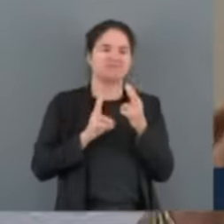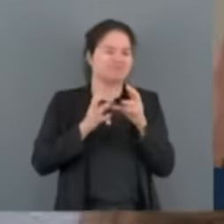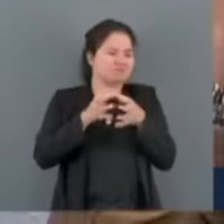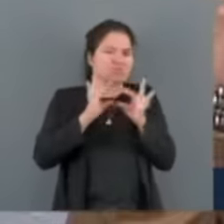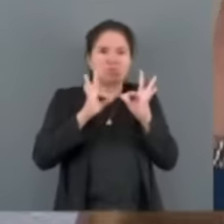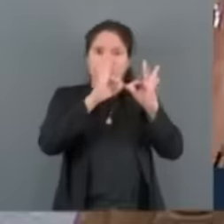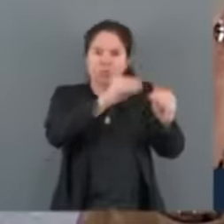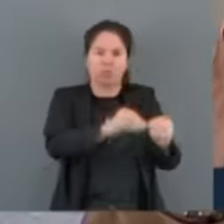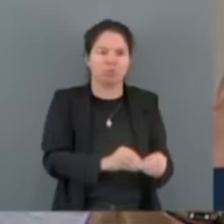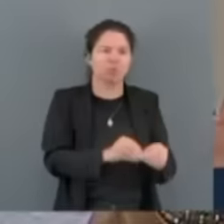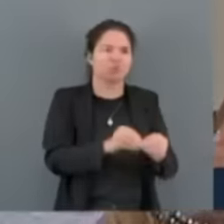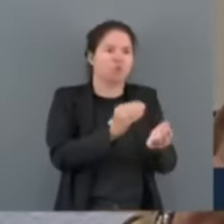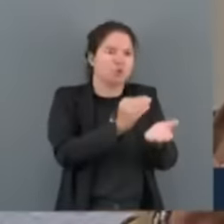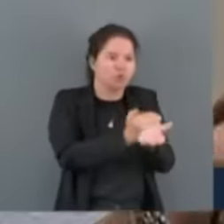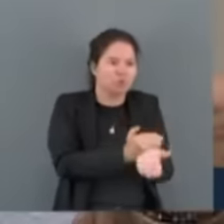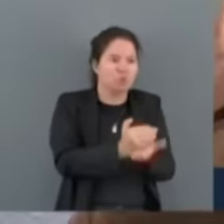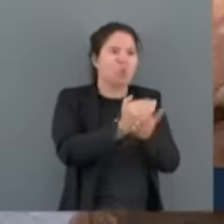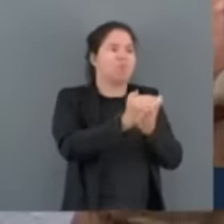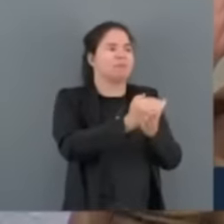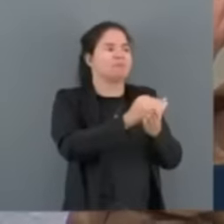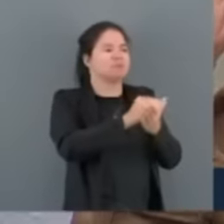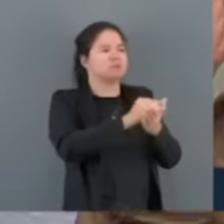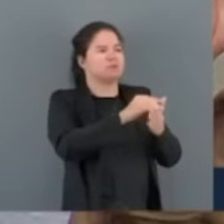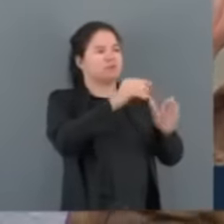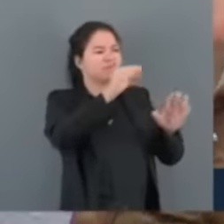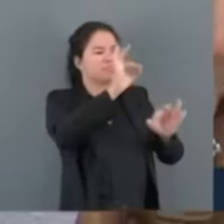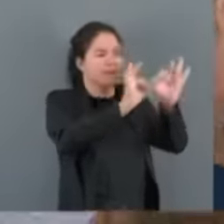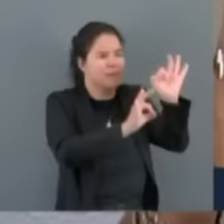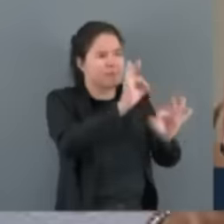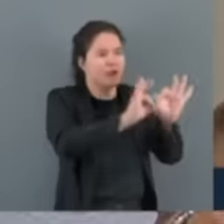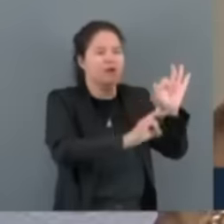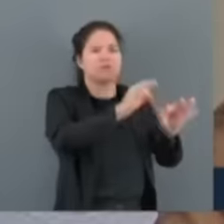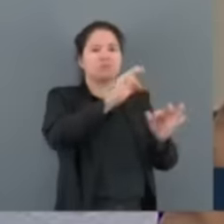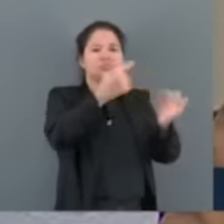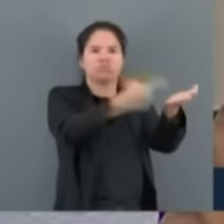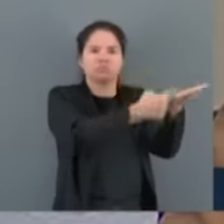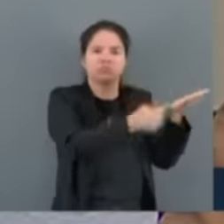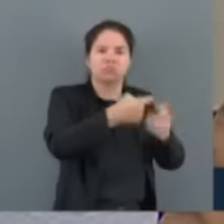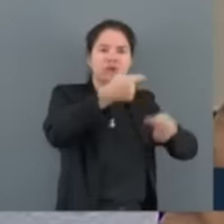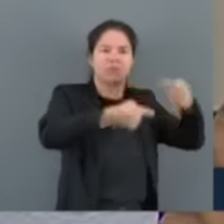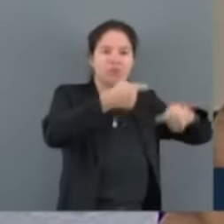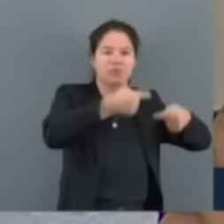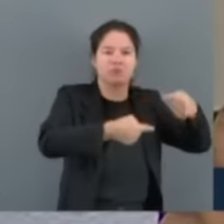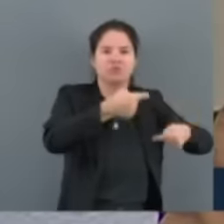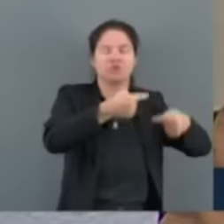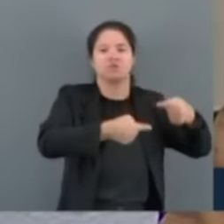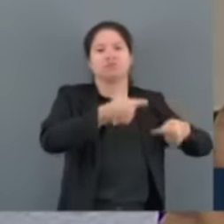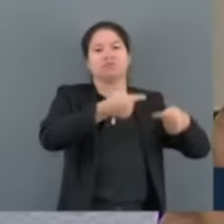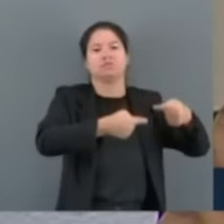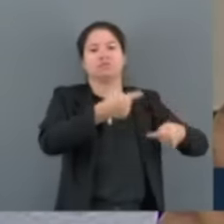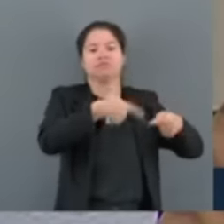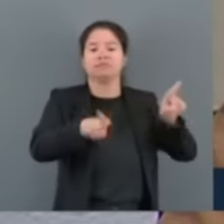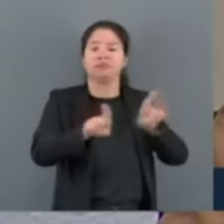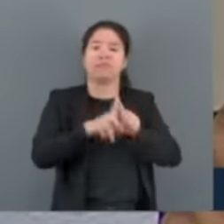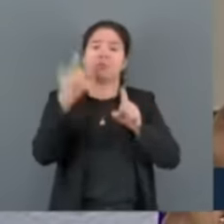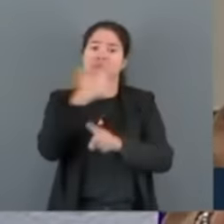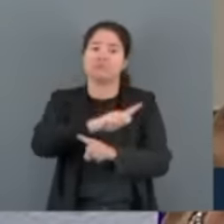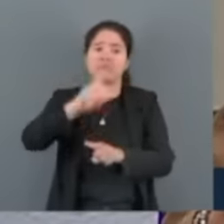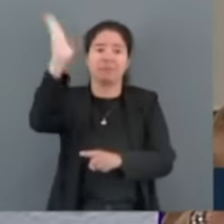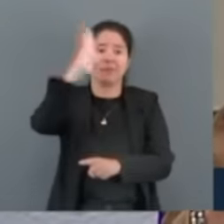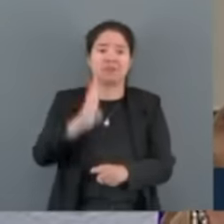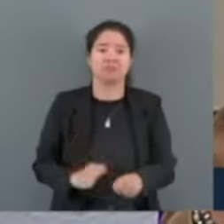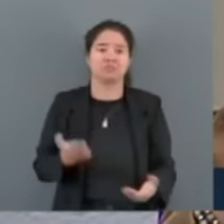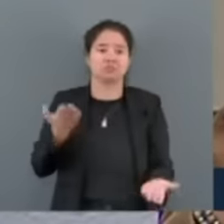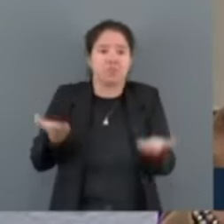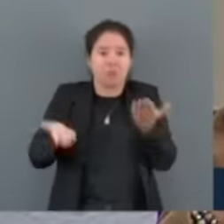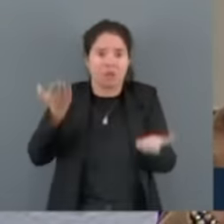né? Desde a definição das políticas, como parte dessa política, o equilíbrio no Brasil. Nenhuma decisão